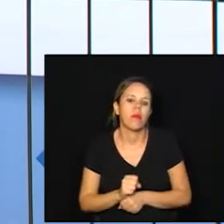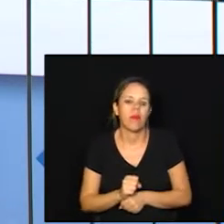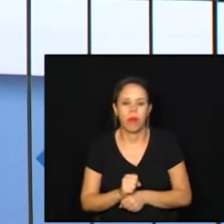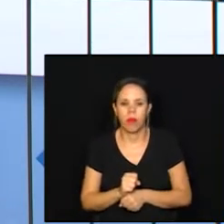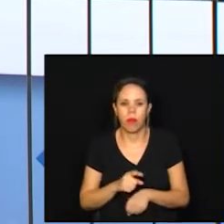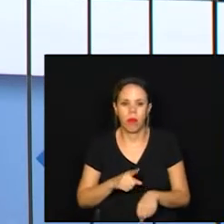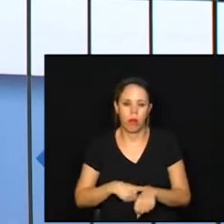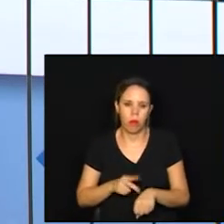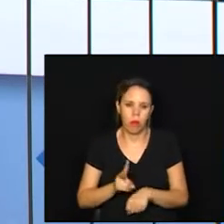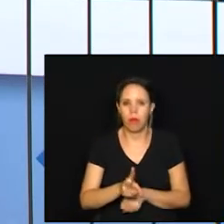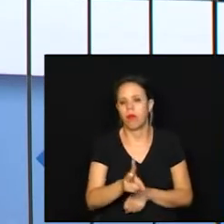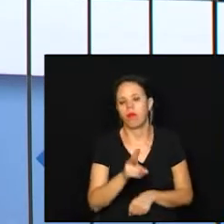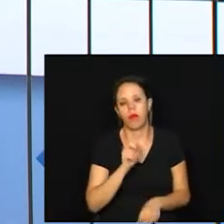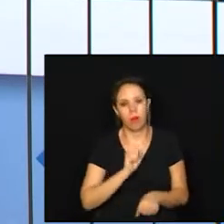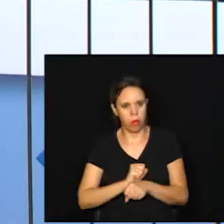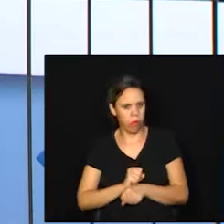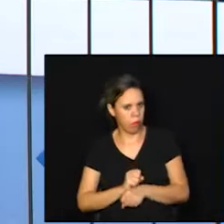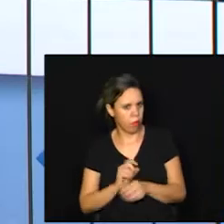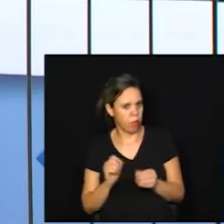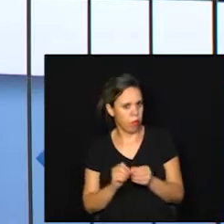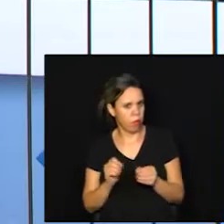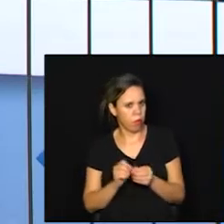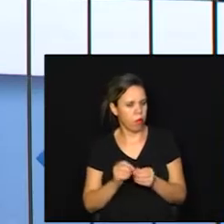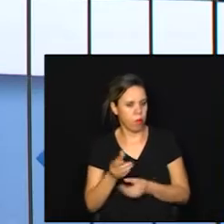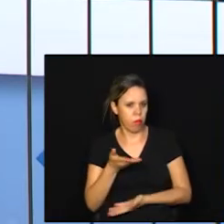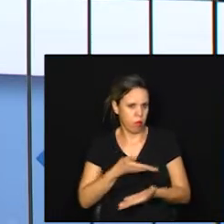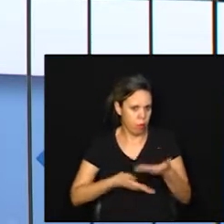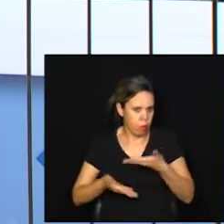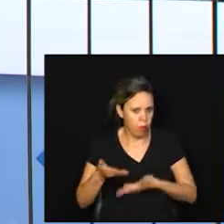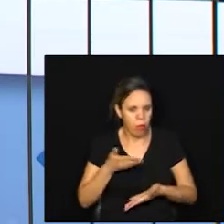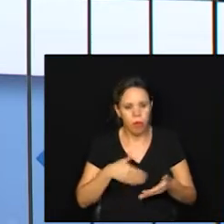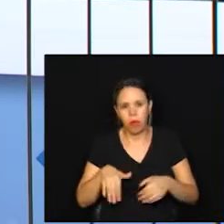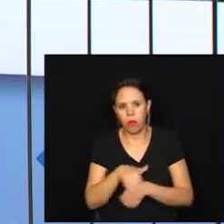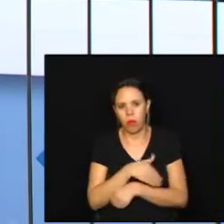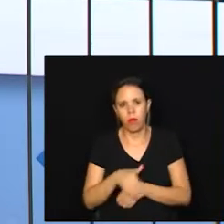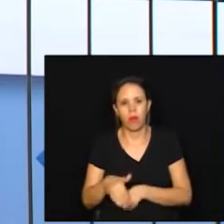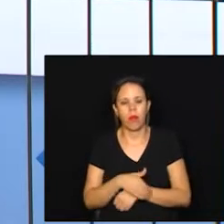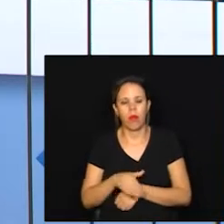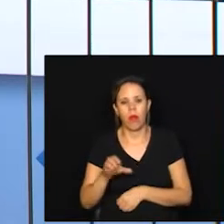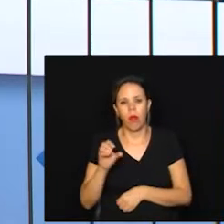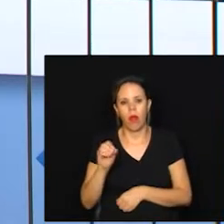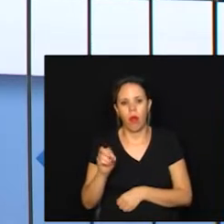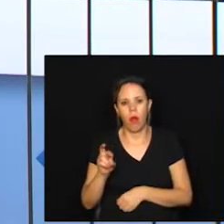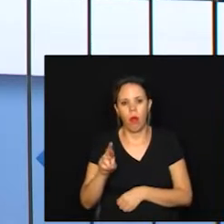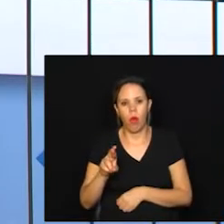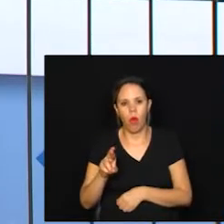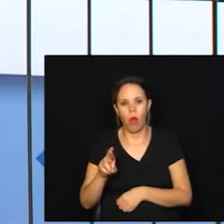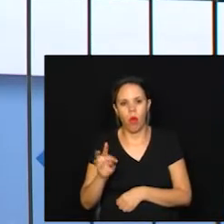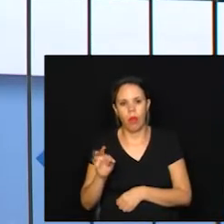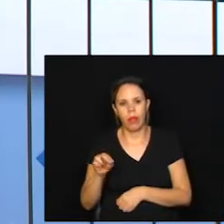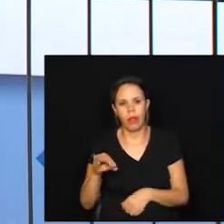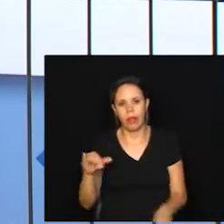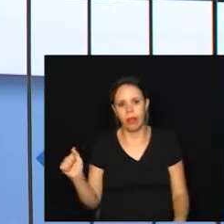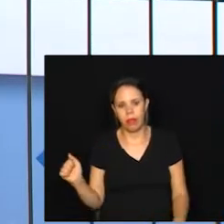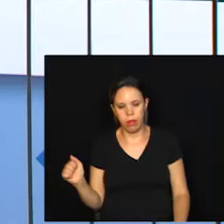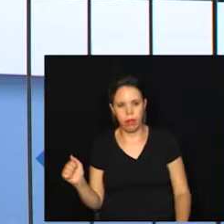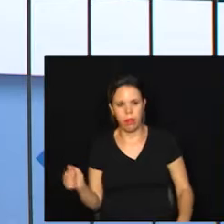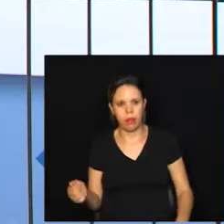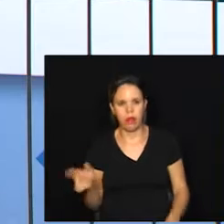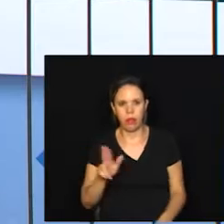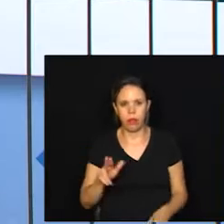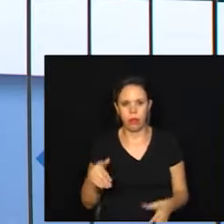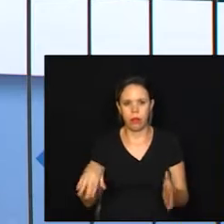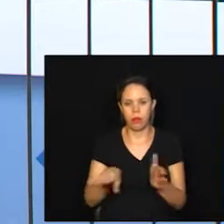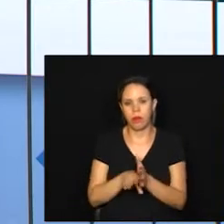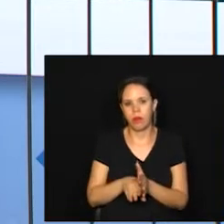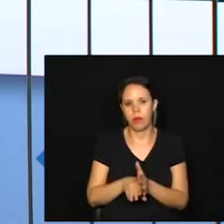seguir e a hora de parar para poder fazer esse revezamento ali na Rua das Hortênsias, um local aí que leva às universidades, leva